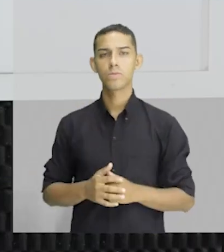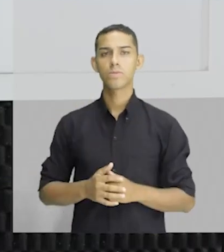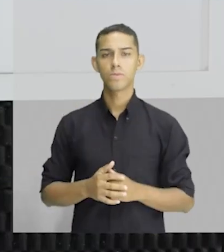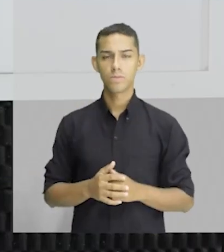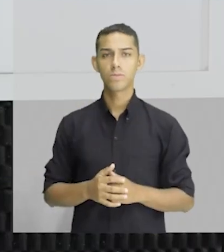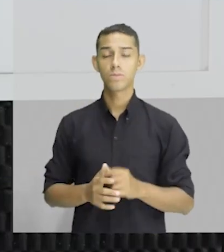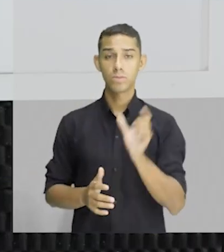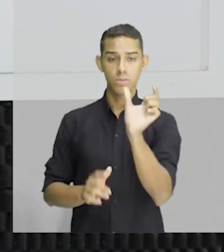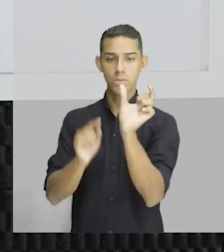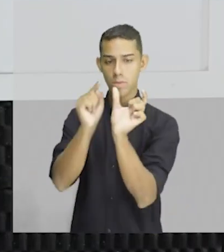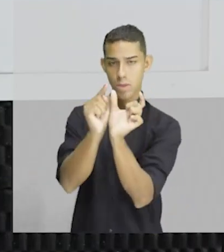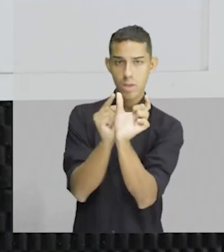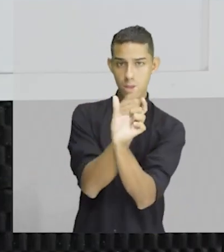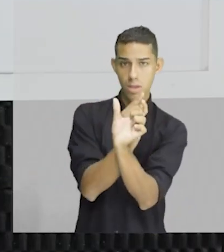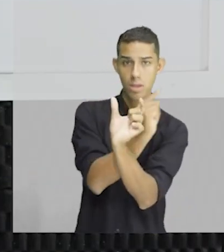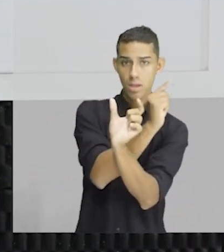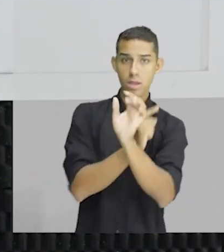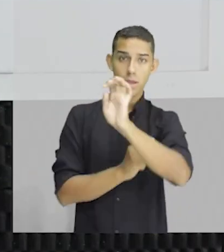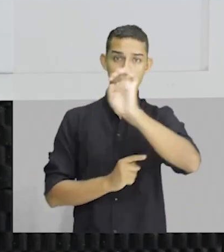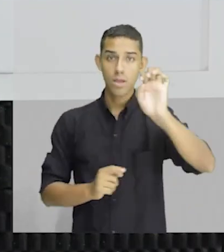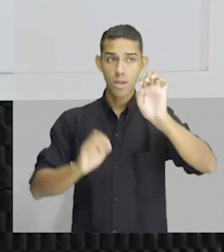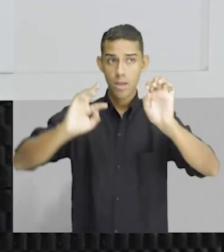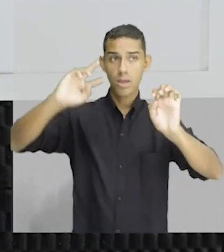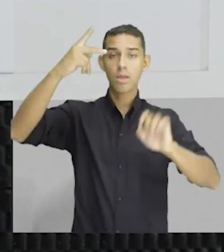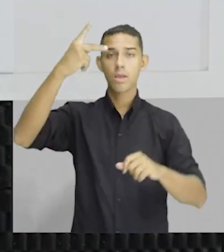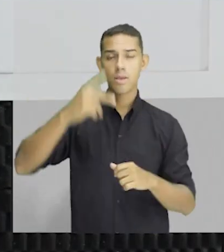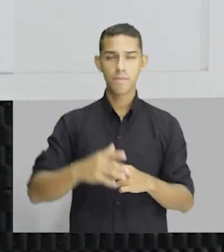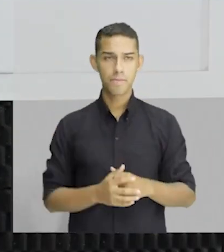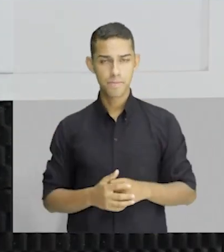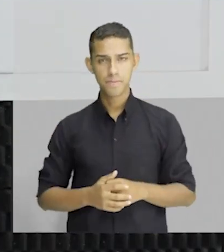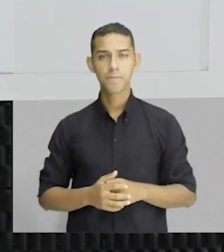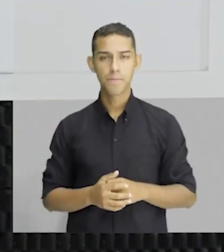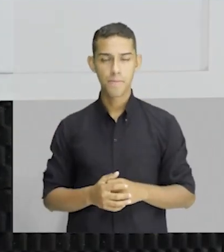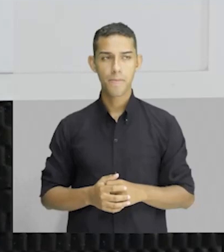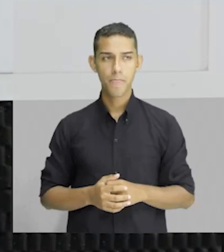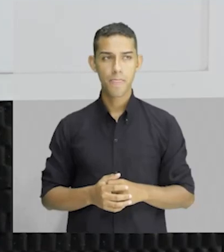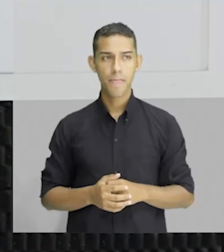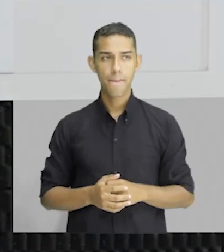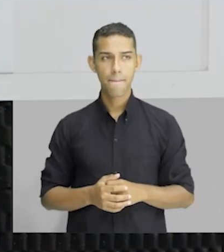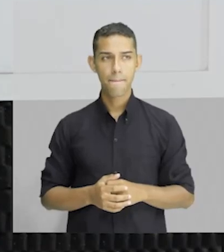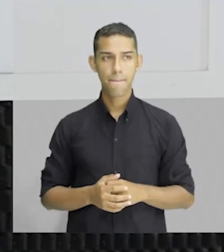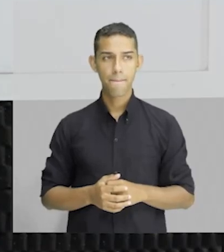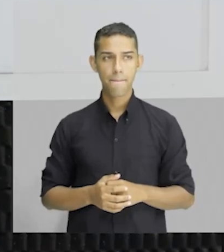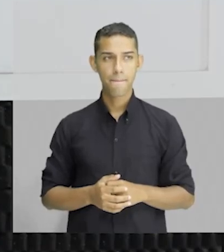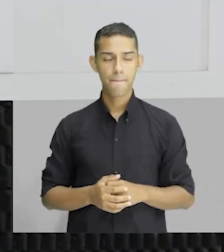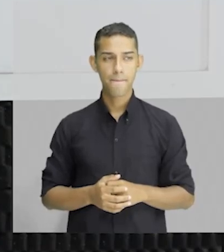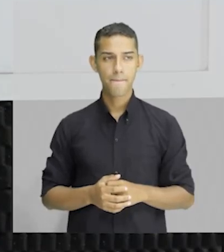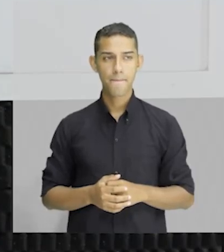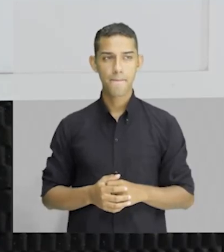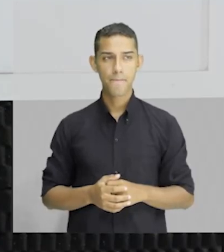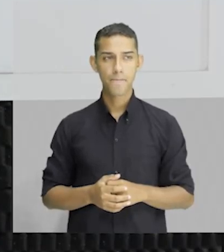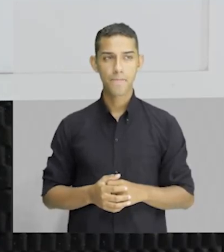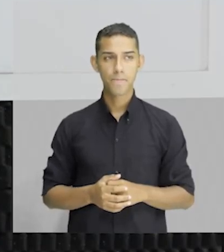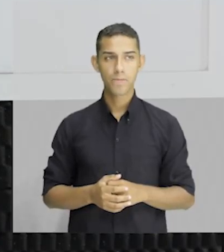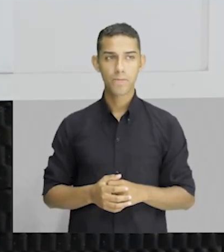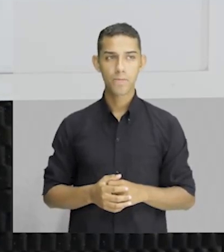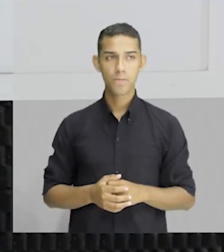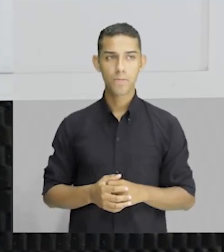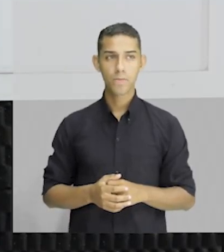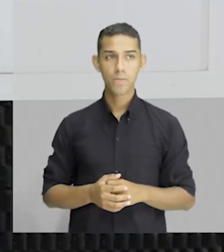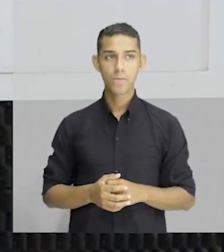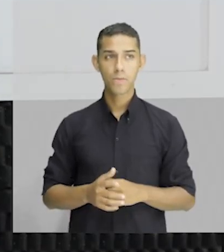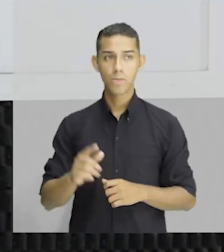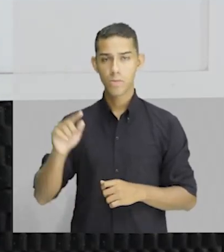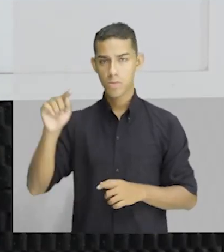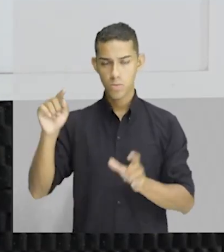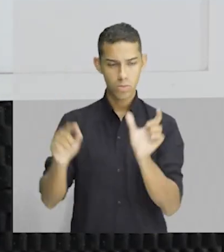a esquerda. Como é que é? Aumenta. Então, vamos nós aqui. Então, vai ficar menos, a vírgula